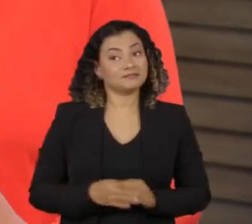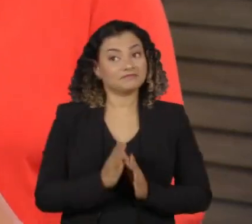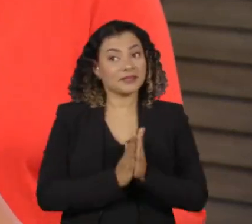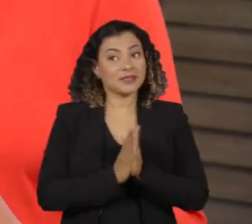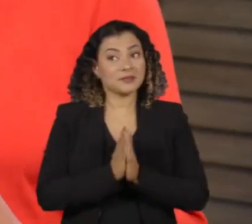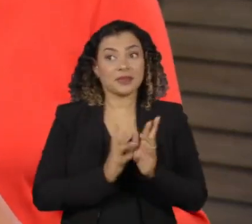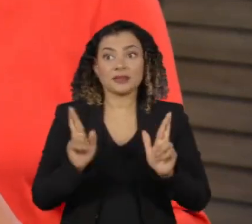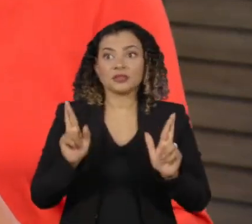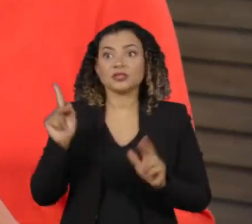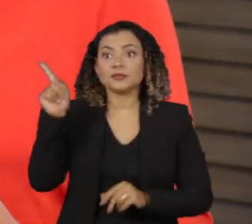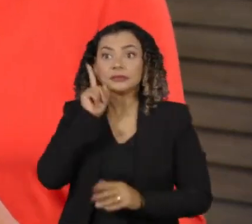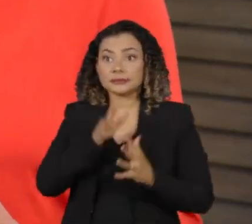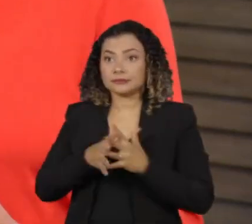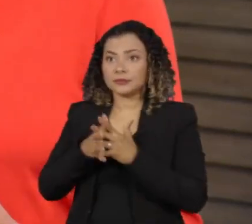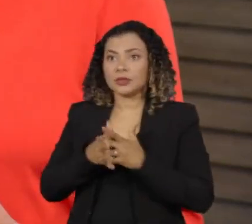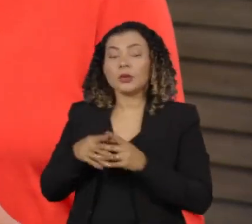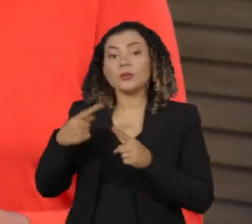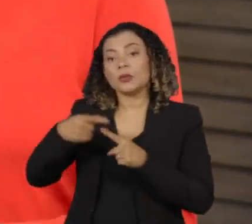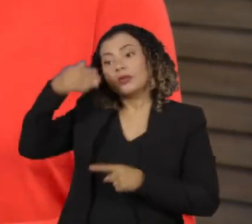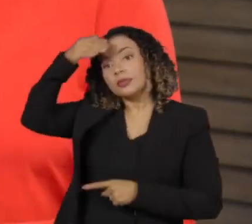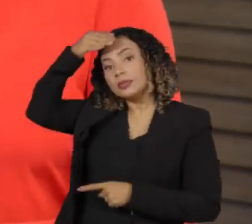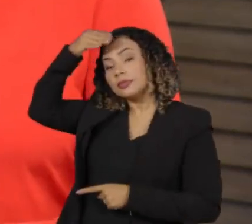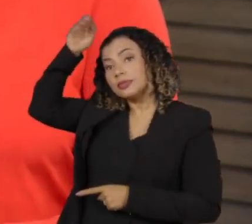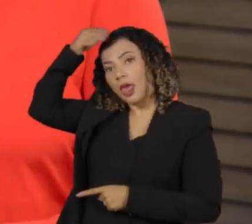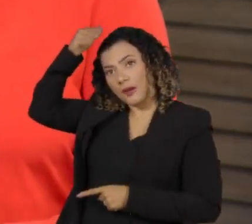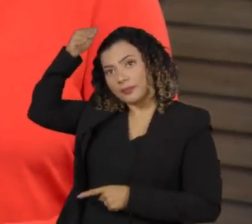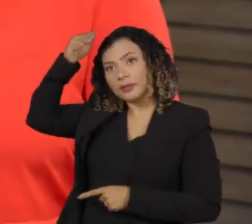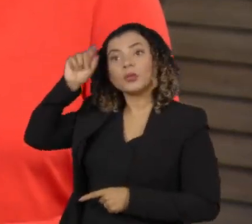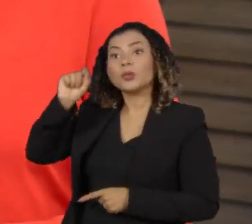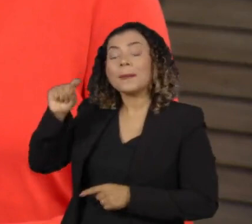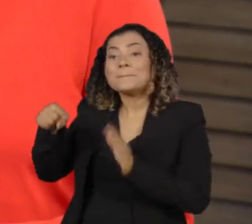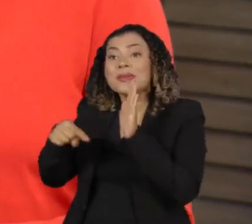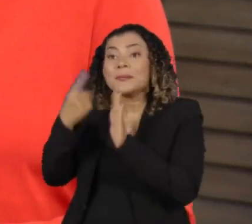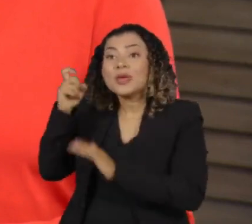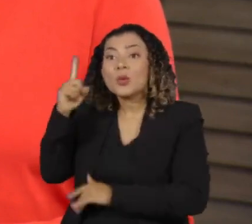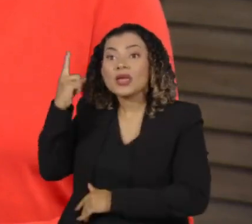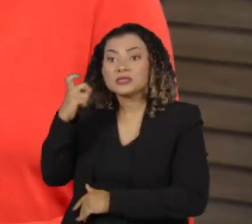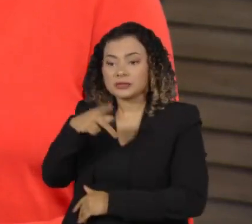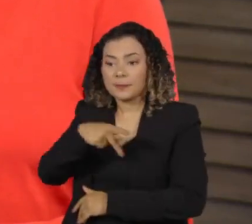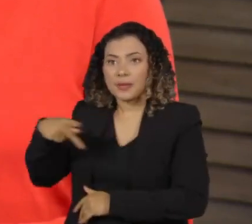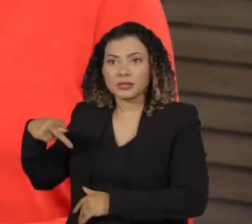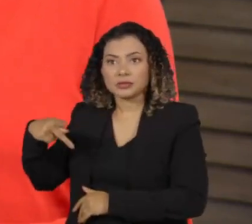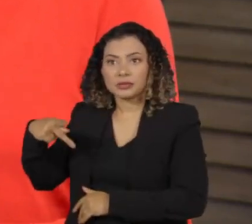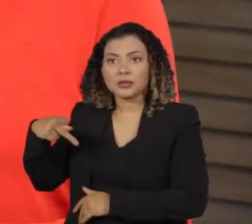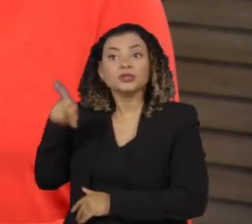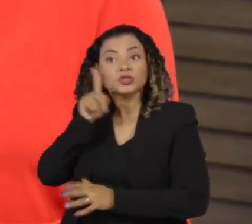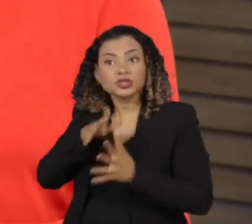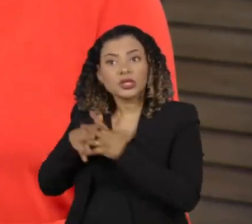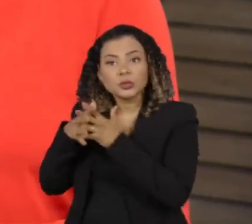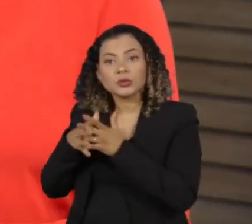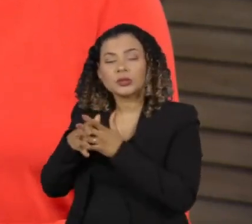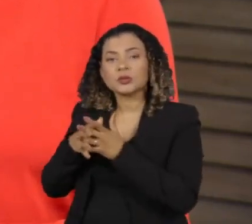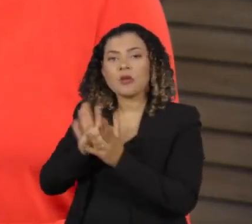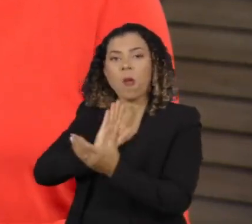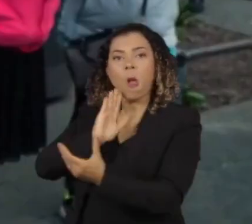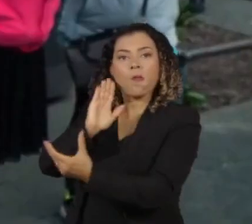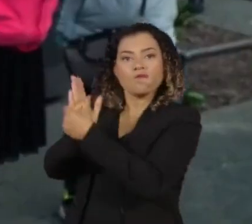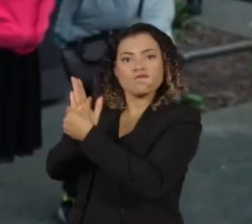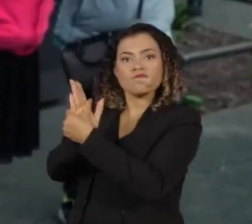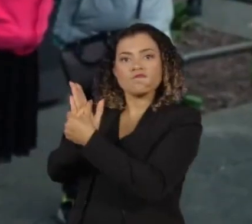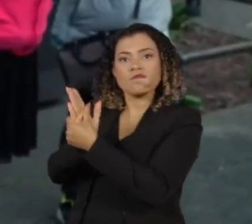Expectativa nos Estados Unidos. Donald Trump pode se tornar o primeiro ex-presidente americano indiciado